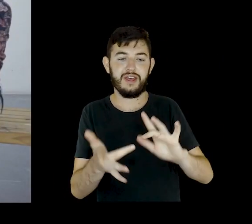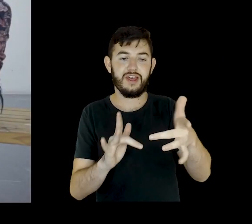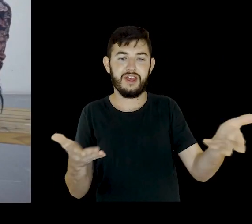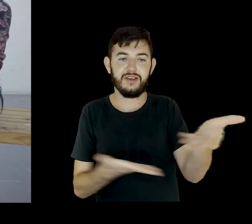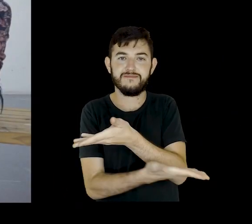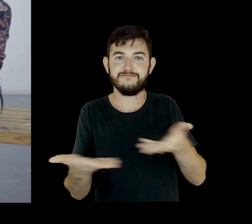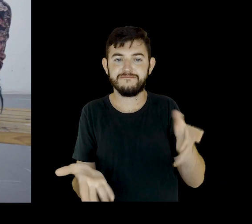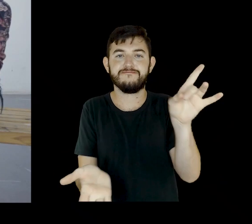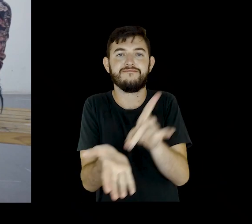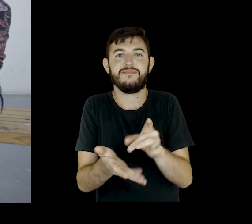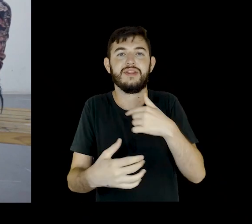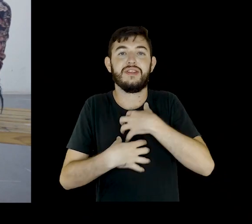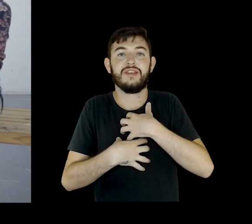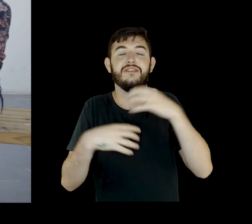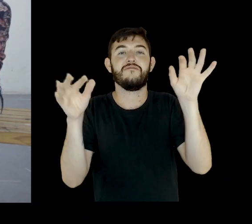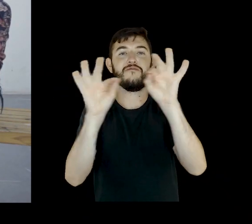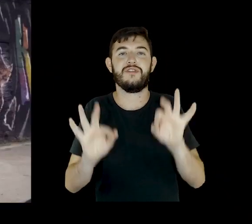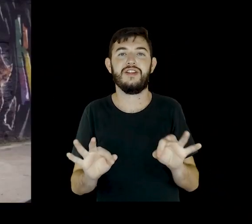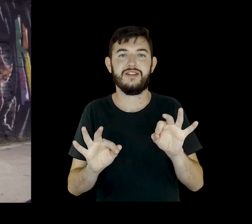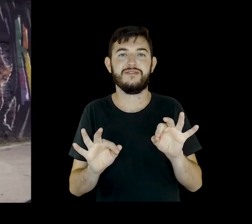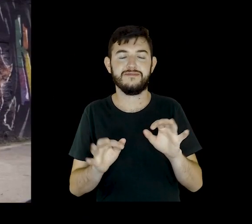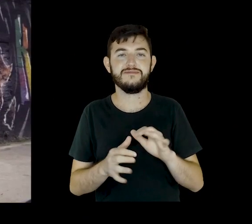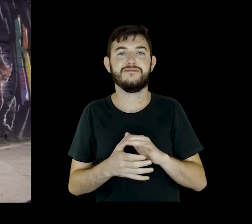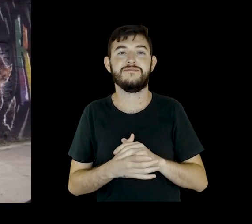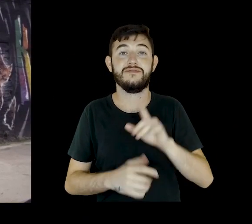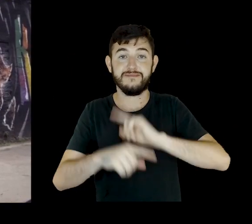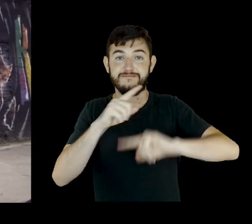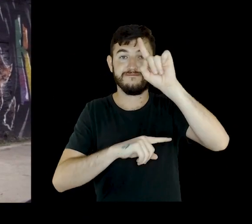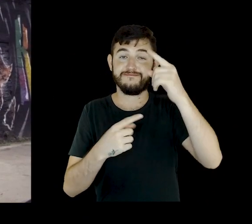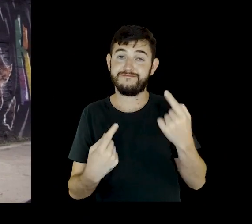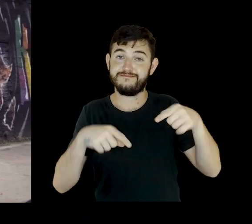fomenta e eu me sinto muito feliz e realizada.